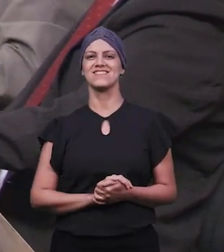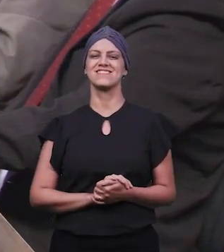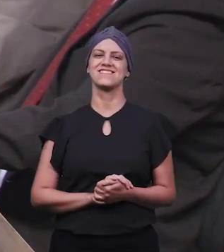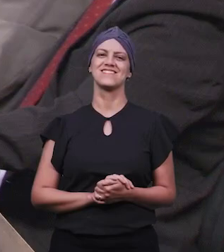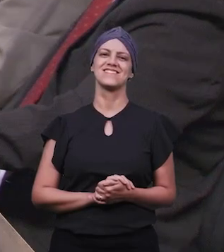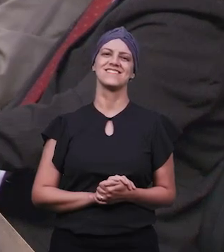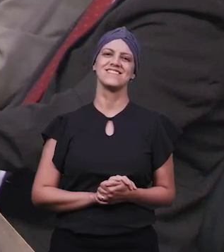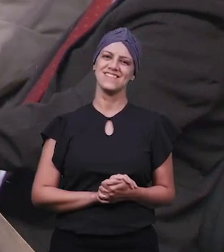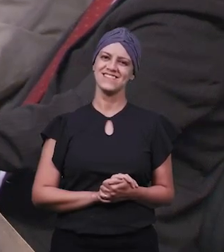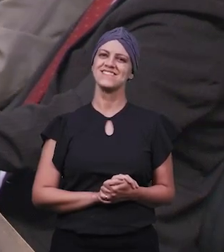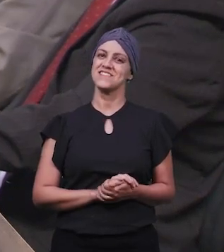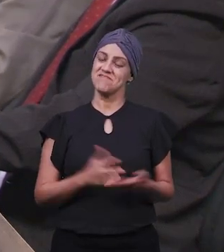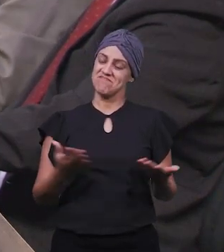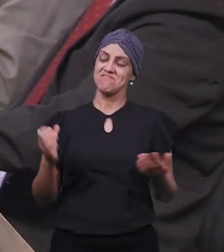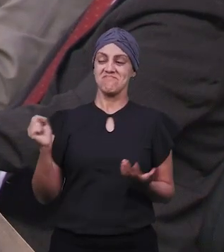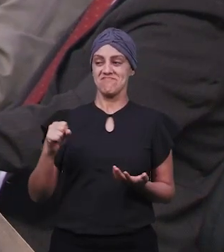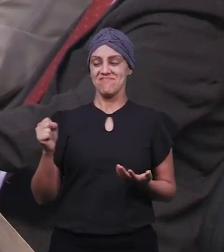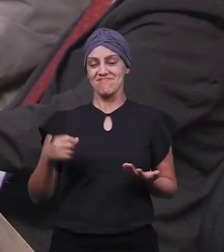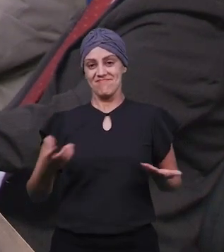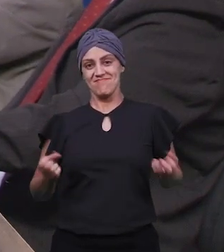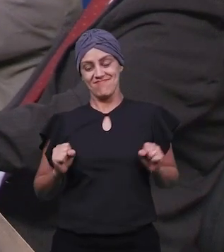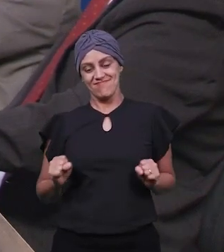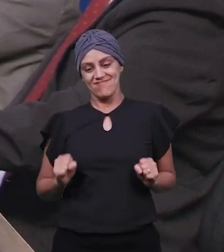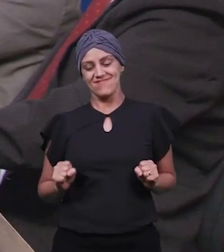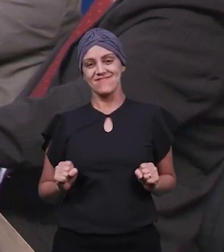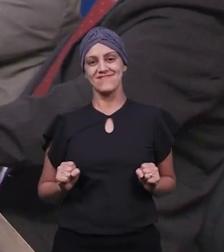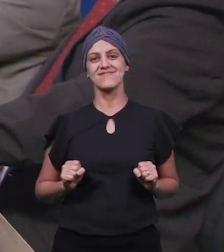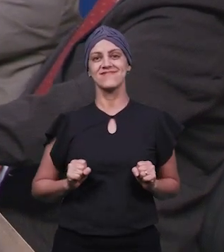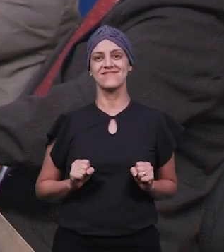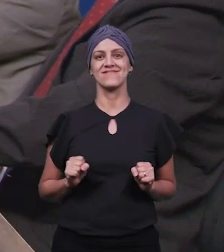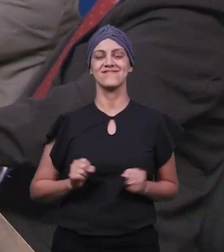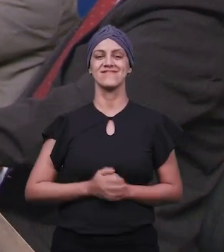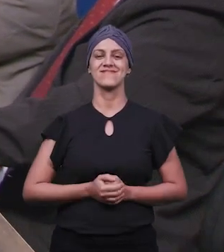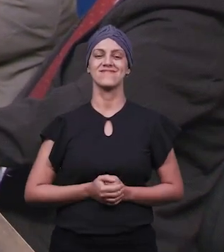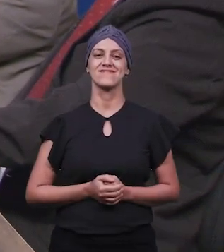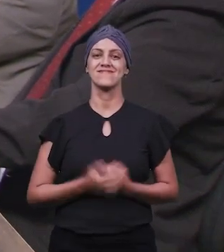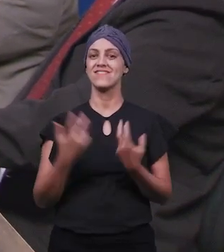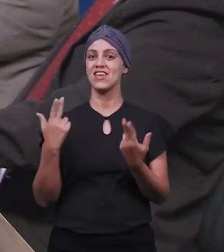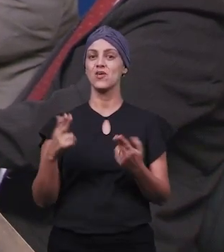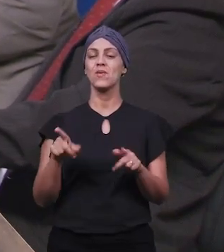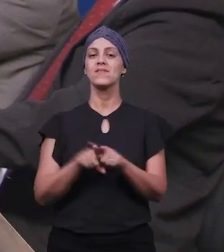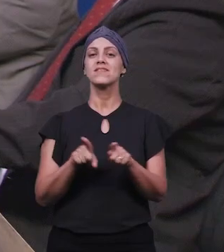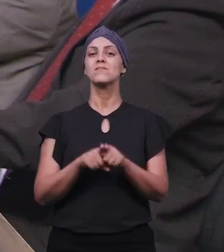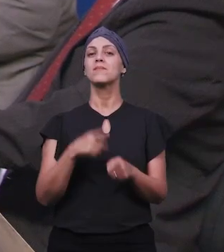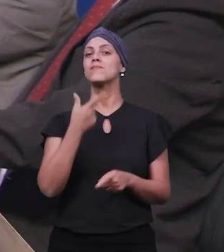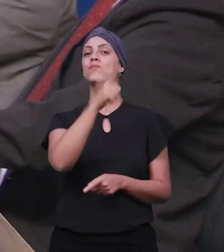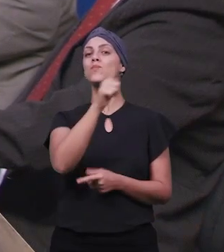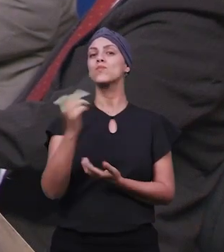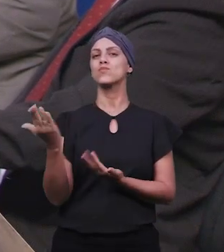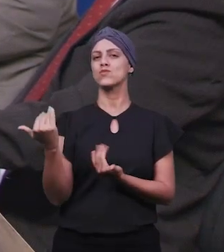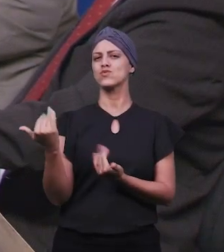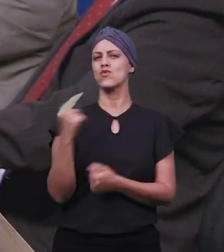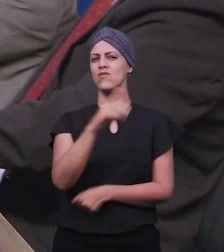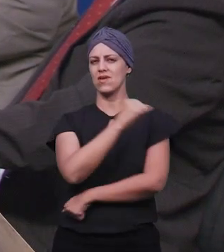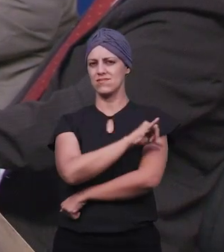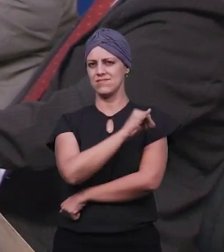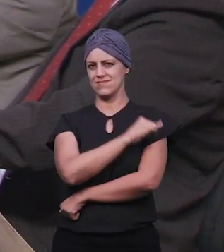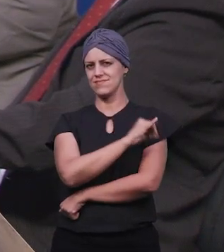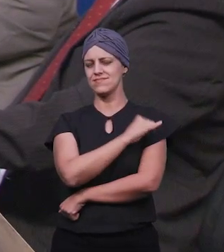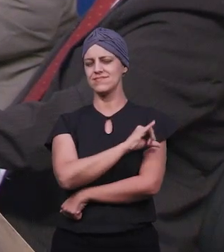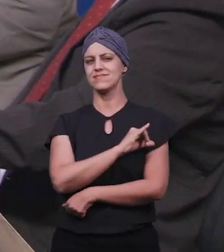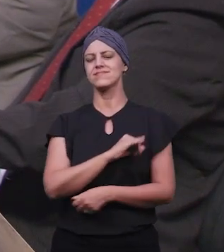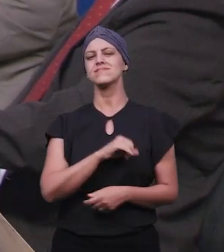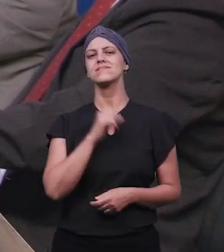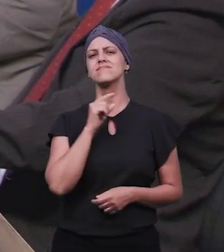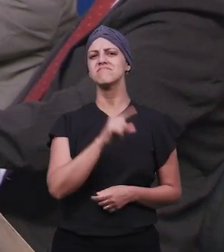Interessante que essa demais. Palavra também foi a mesma... Não é possível. Essa palavra foi a mesma palavra de um jovem, né, da cidade de Volta Redonda.